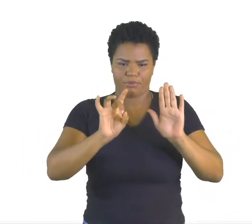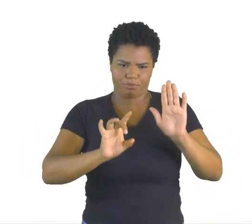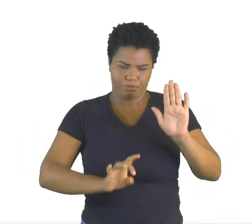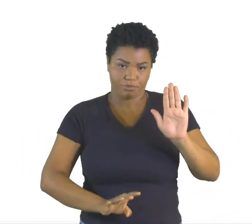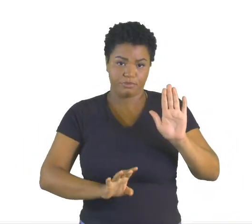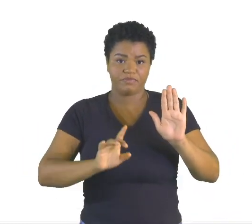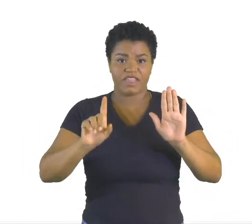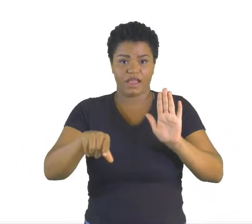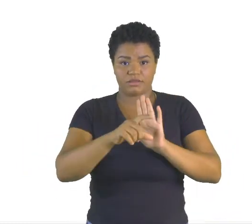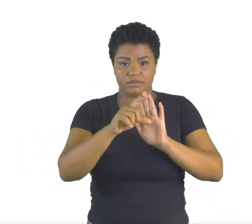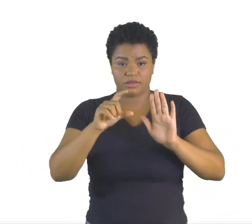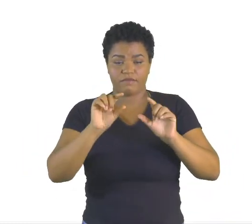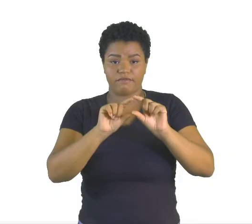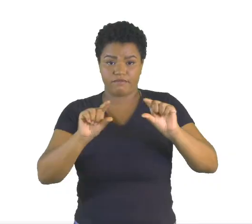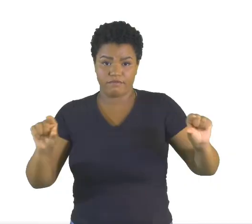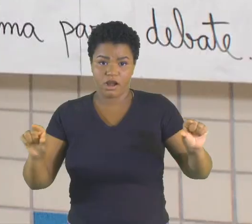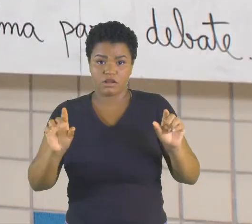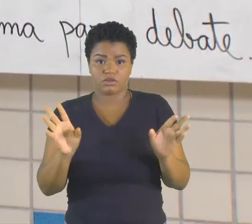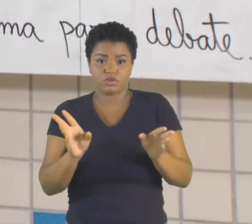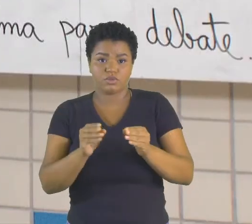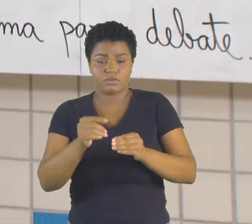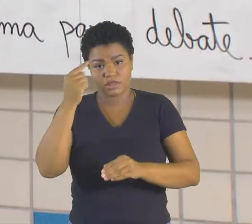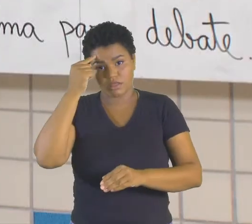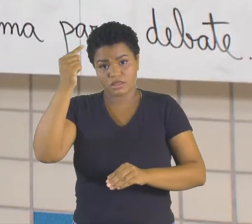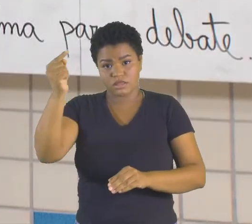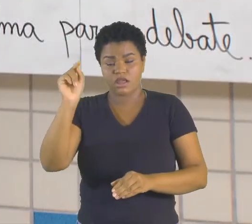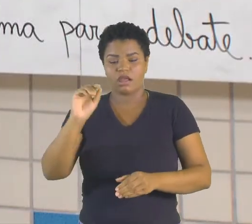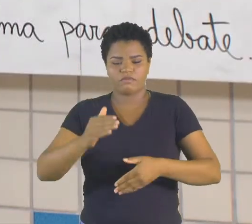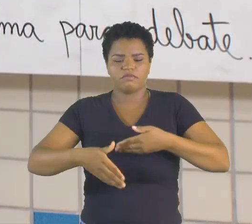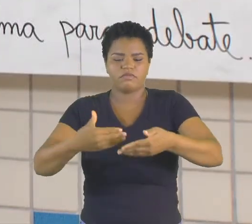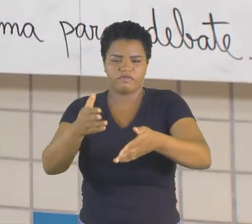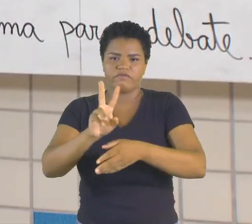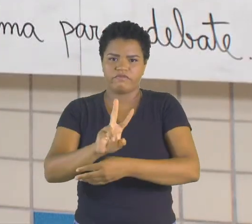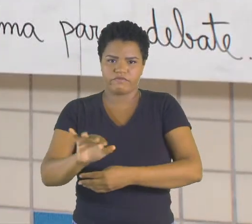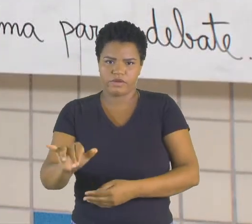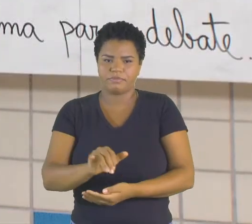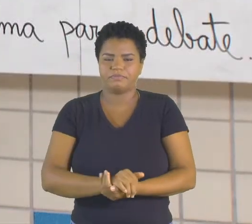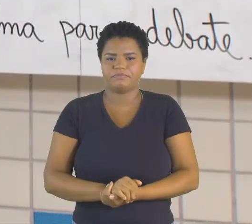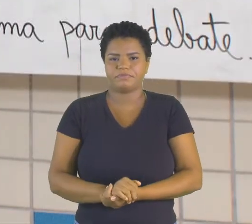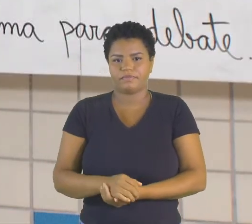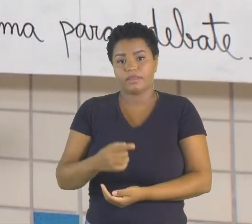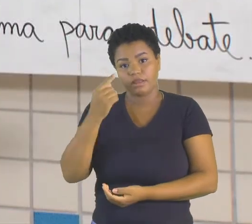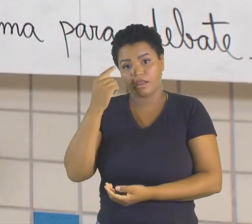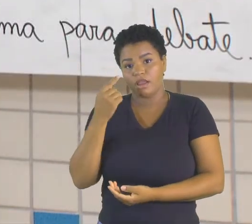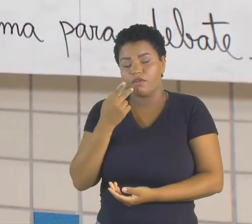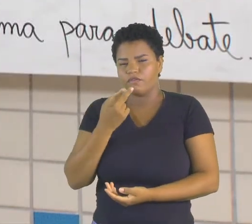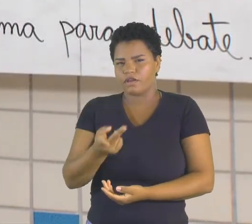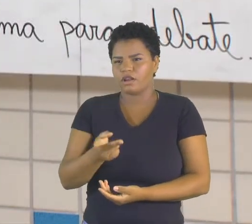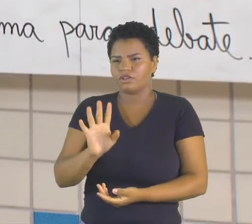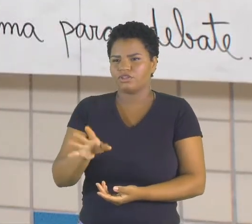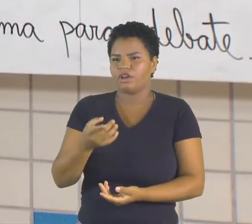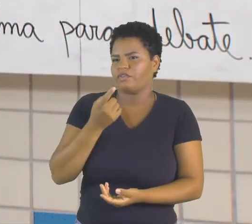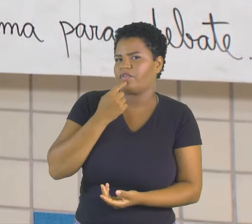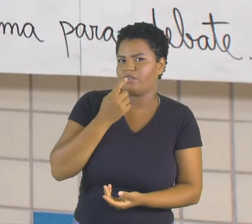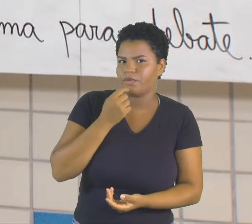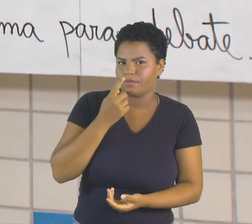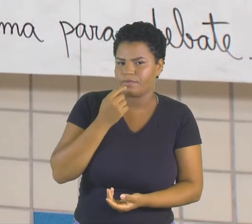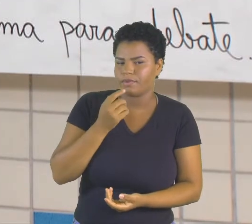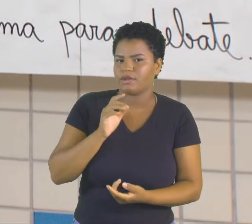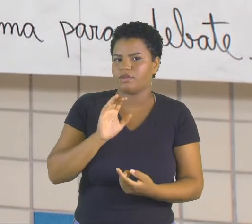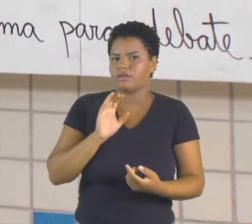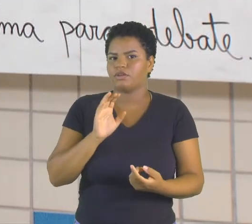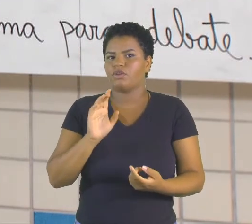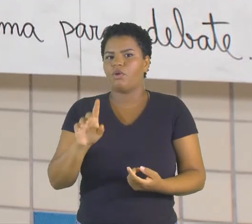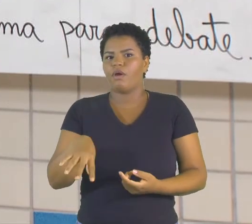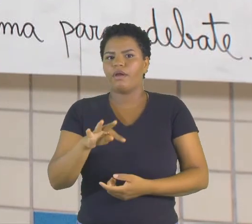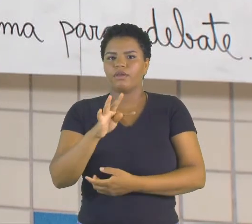a ideia a ser desenvolvida. Então, lembram lá no exemplo que eu dei, que vocês viram de vermelho, o tópico frasal. Como o próprio nome